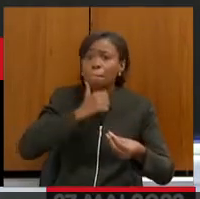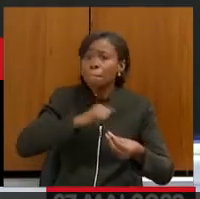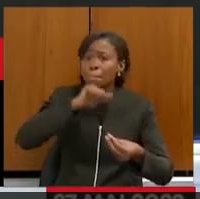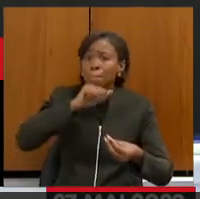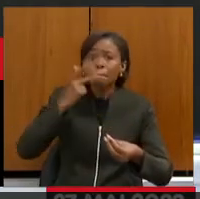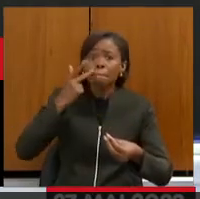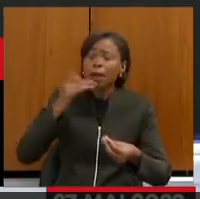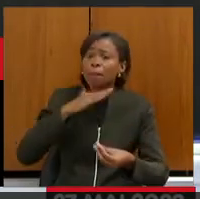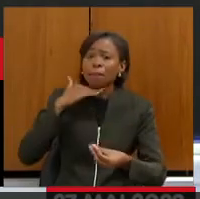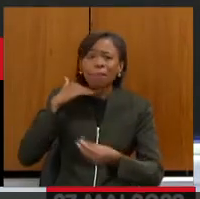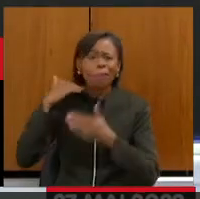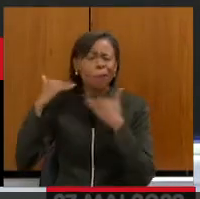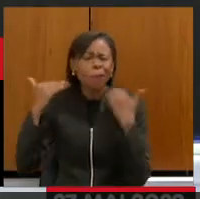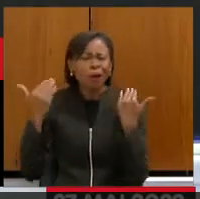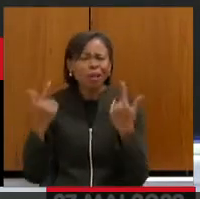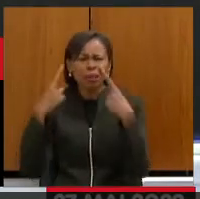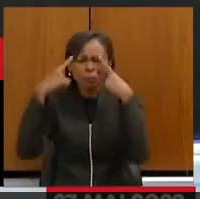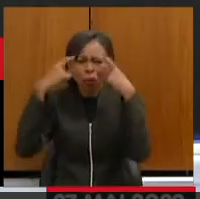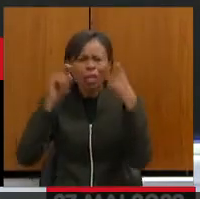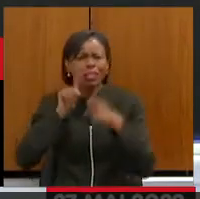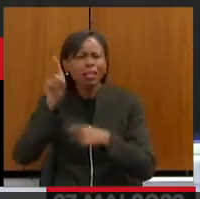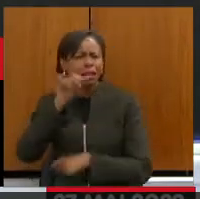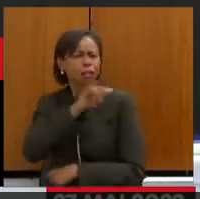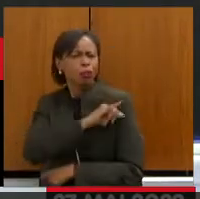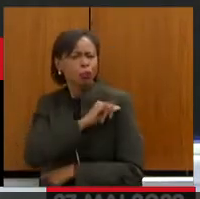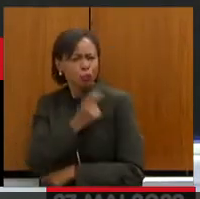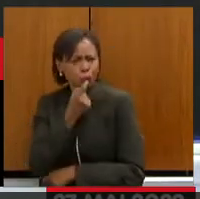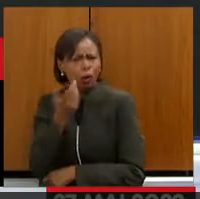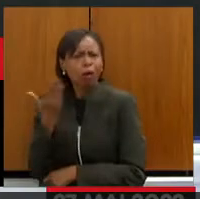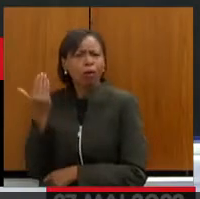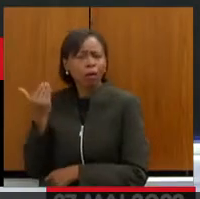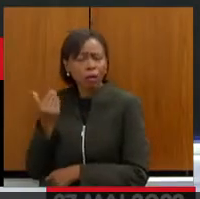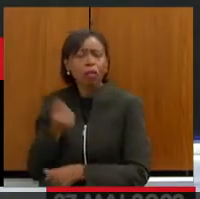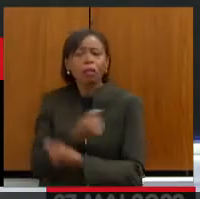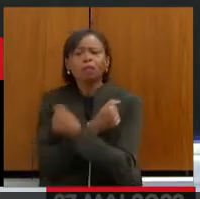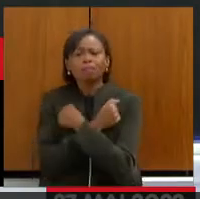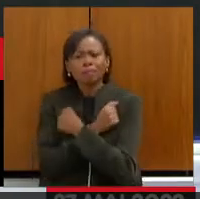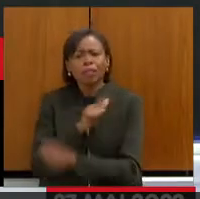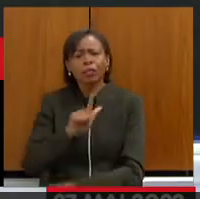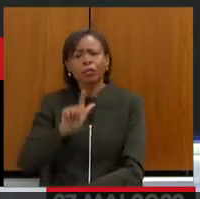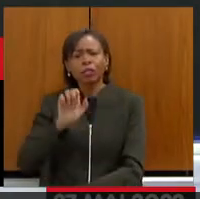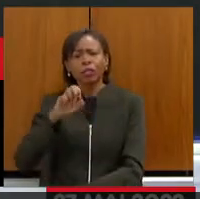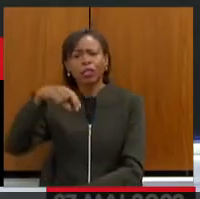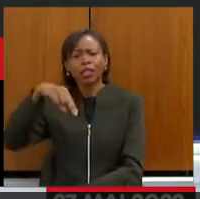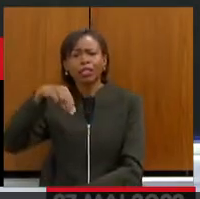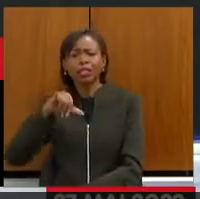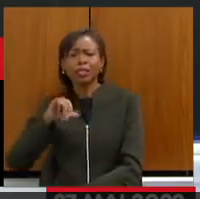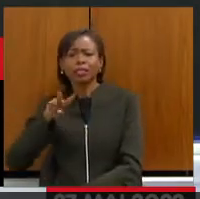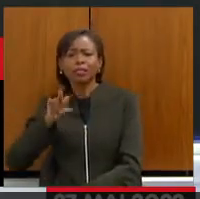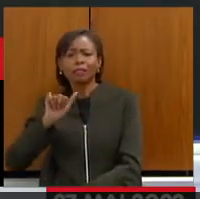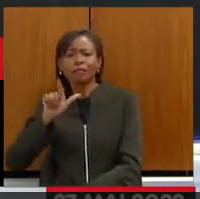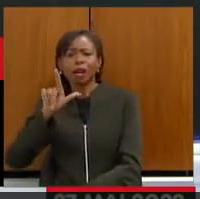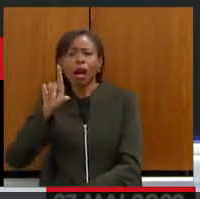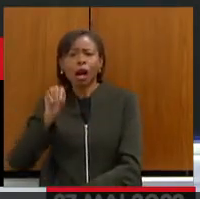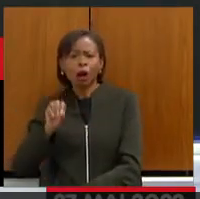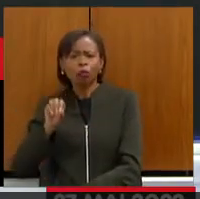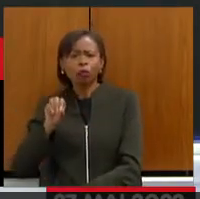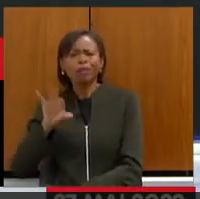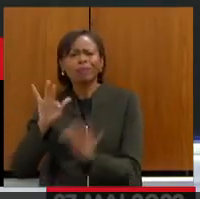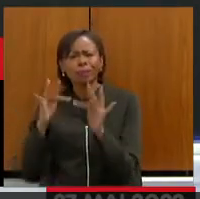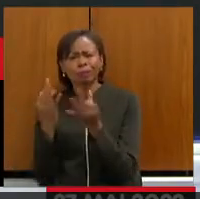violenta nos últimos dias no Rio de Janeiro estendo o meu abraço afetuoso a família de Genivaldo de Jesus Santos foi